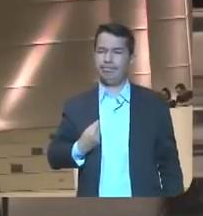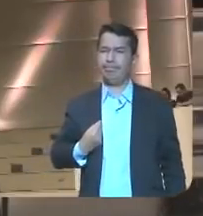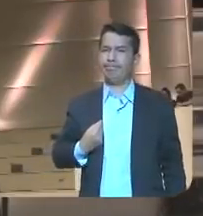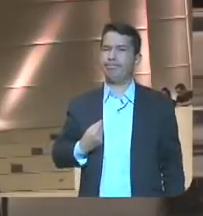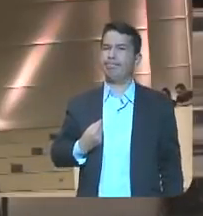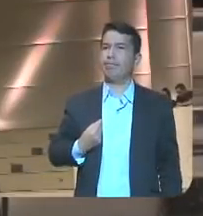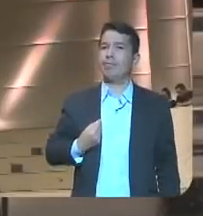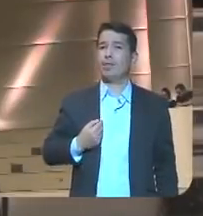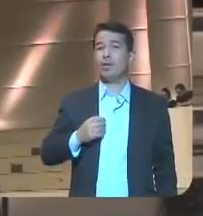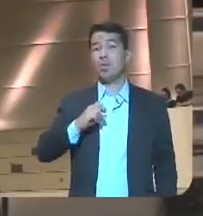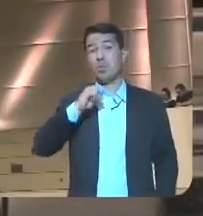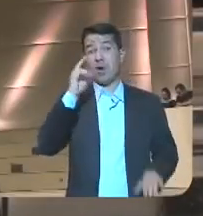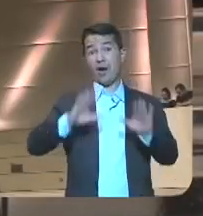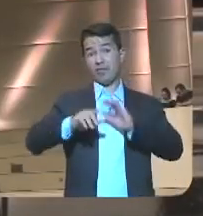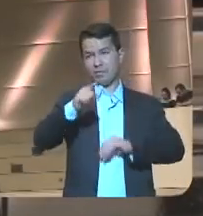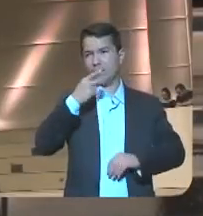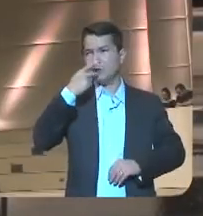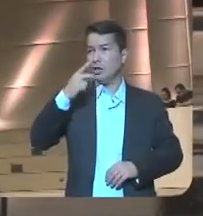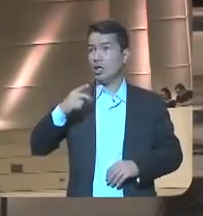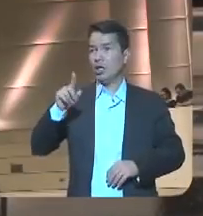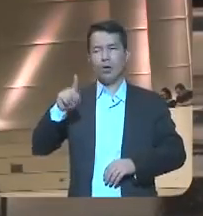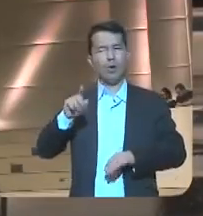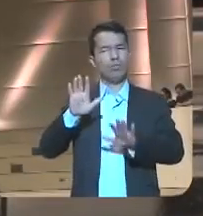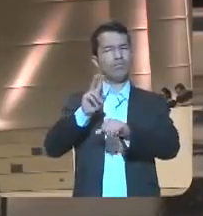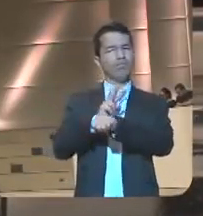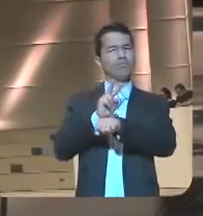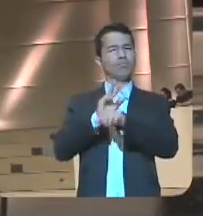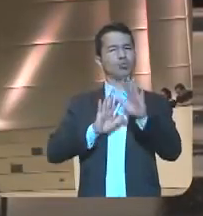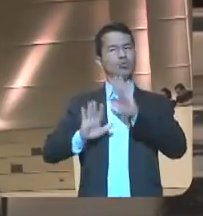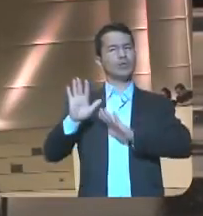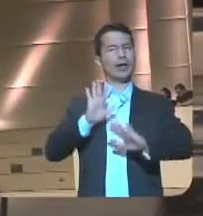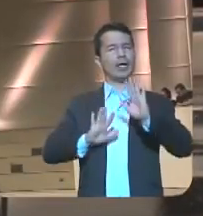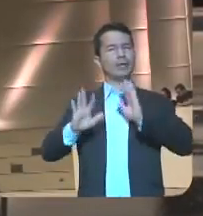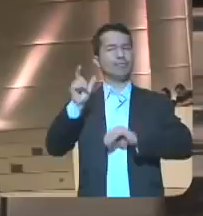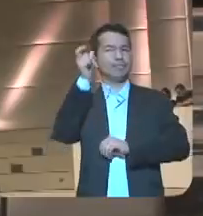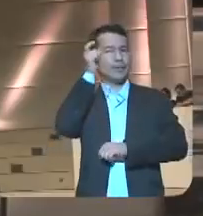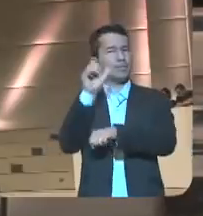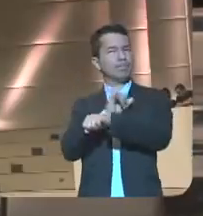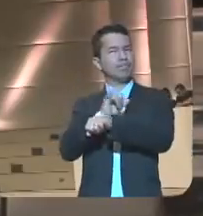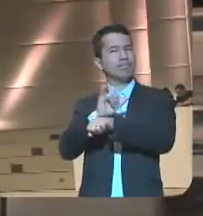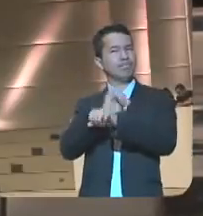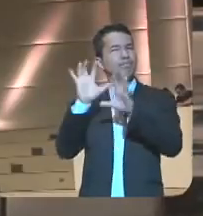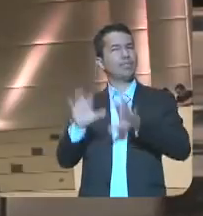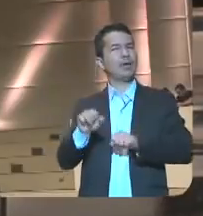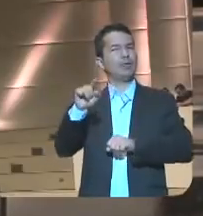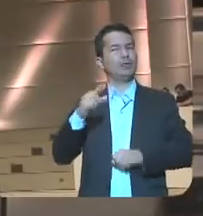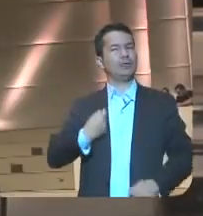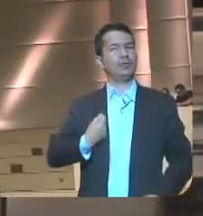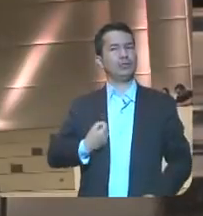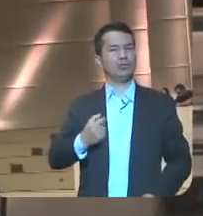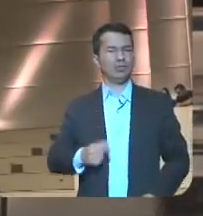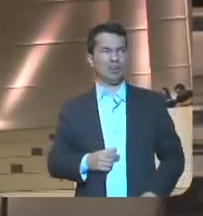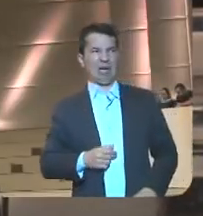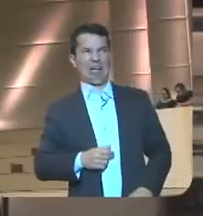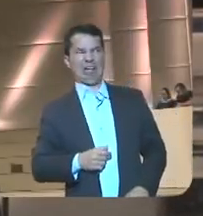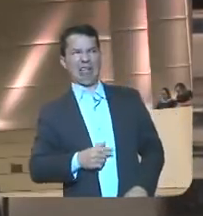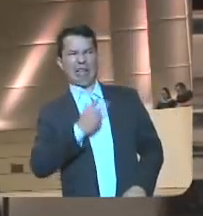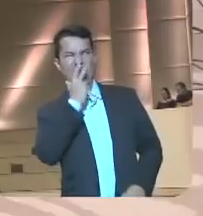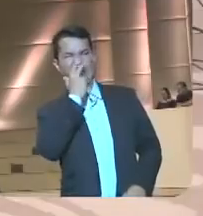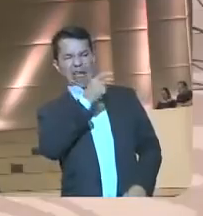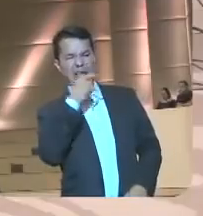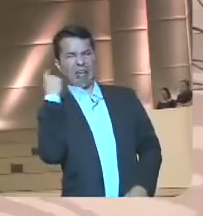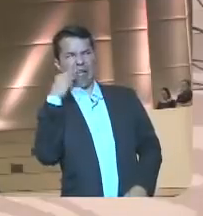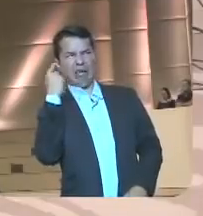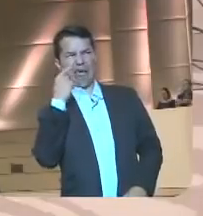falar todo mundo vai achar você doido não vai entender não mas quando você conhece